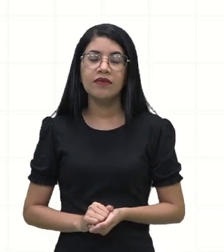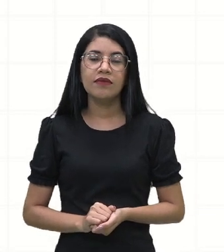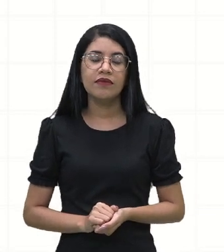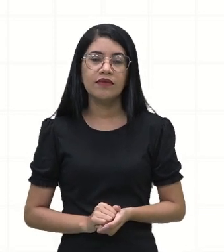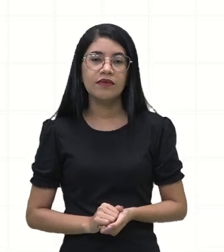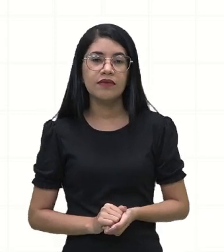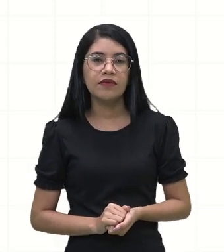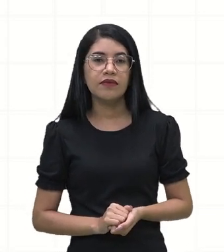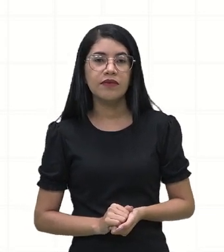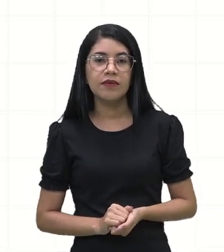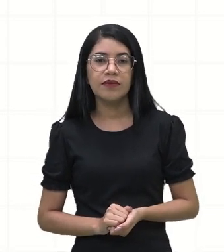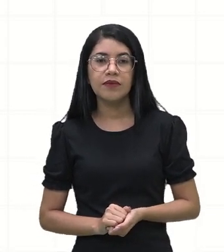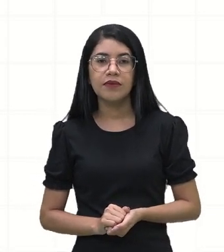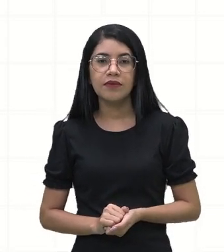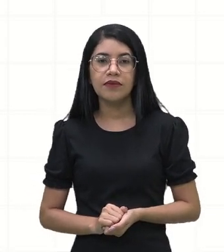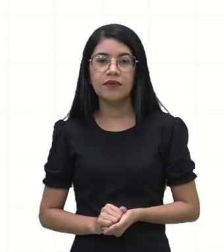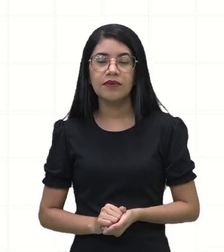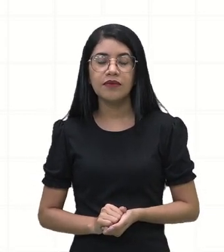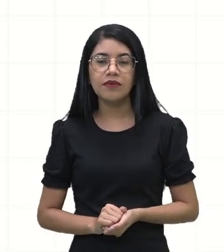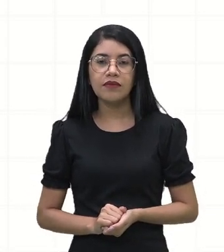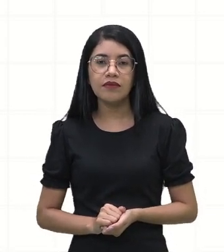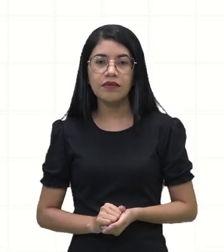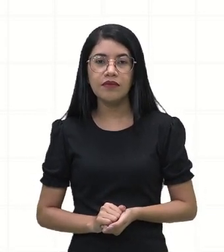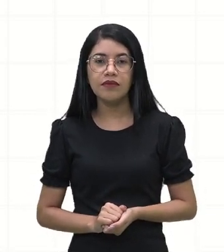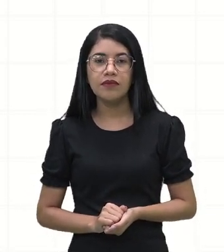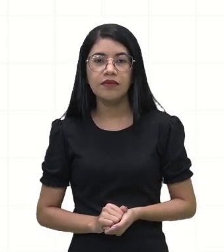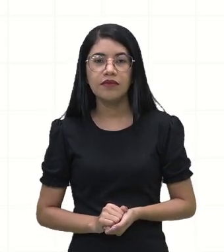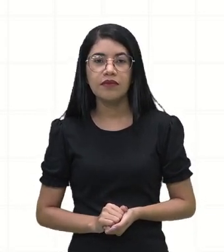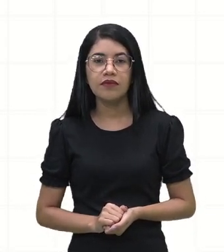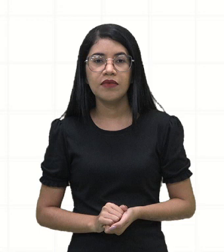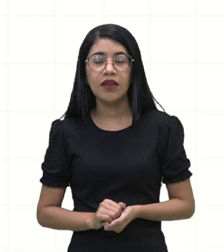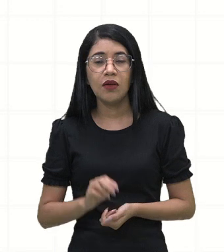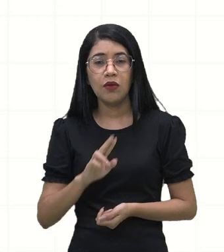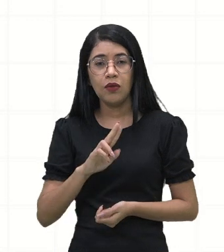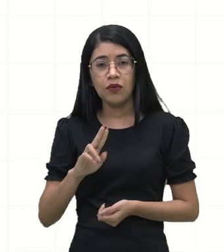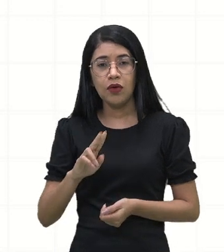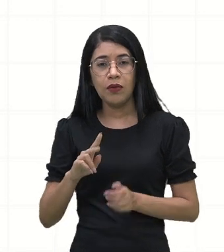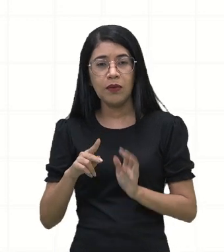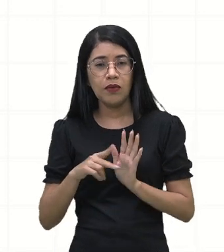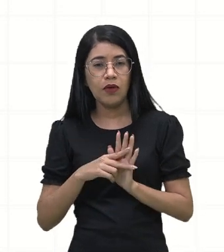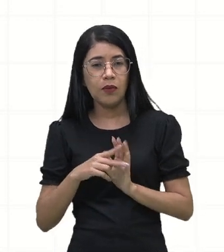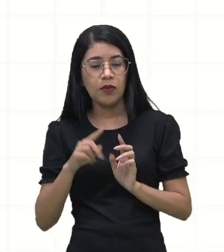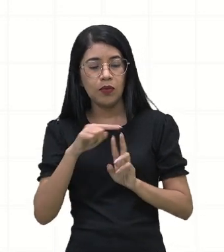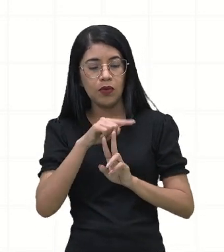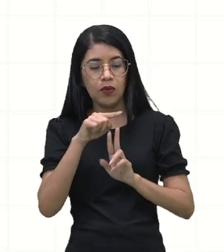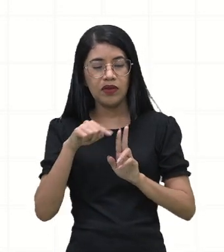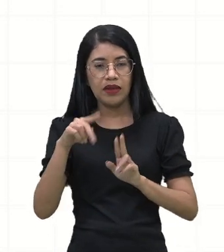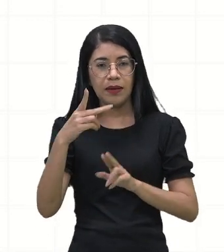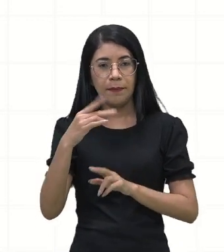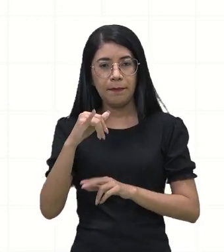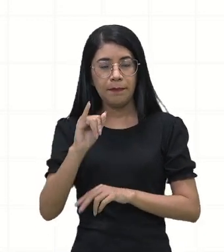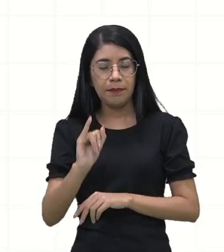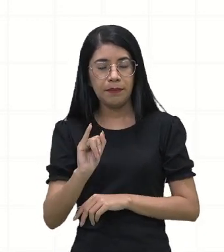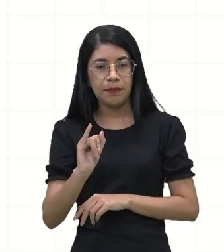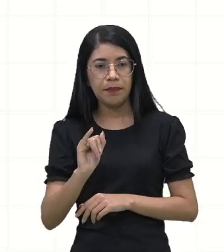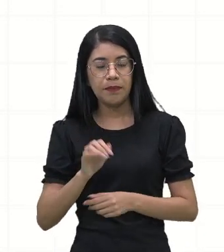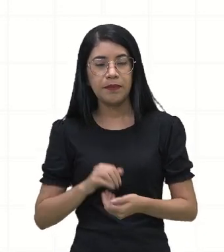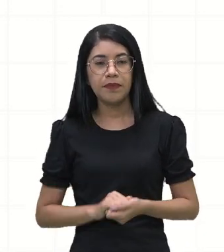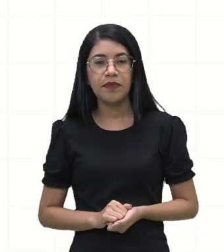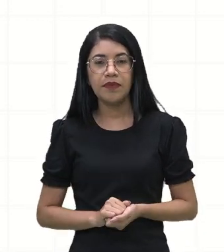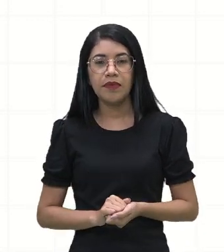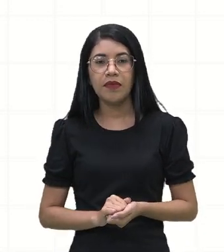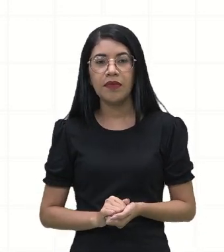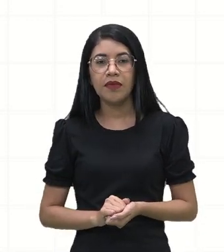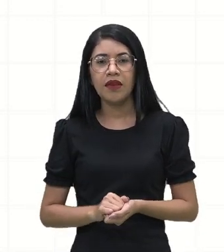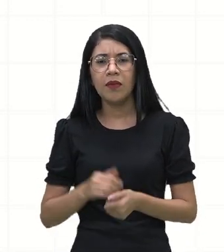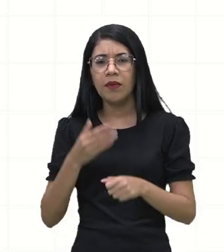E foi chamado, então, de π, tá? Olha só, uma experiência prática